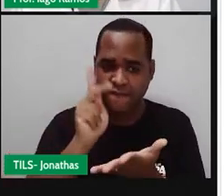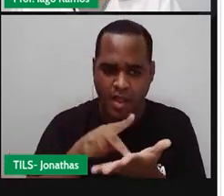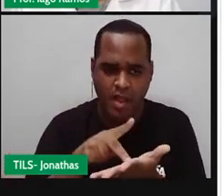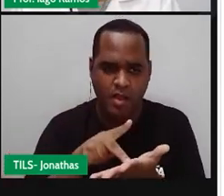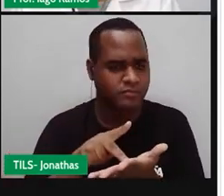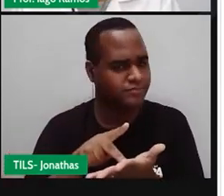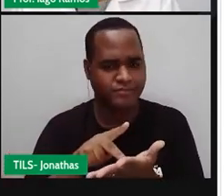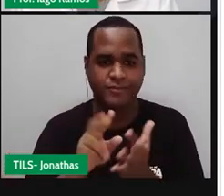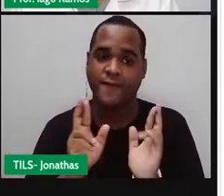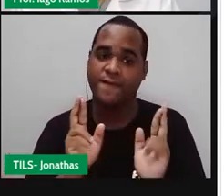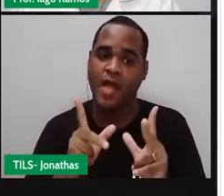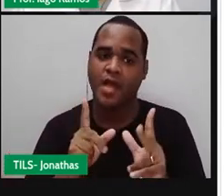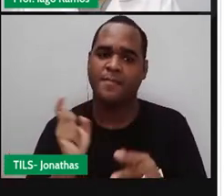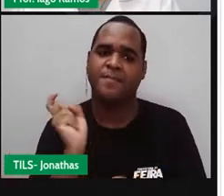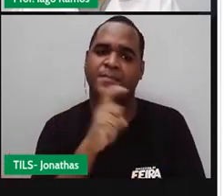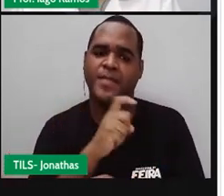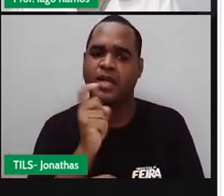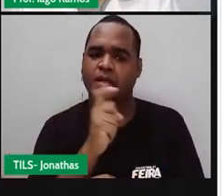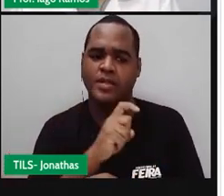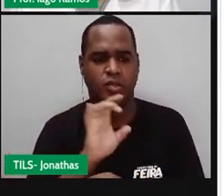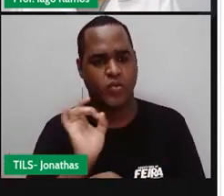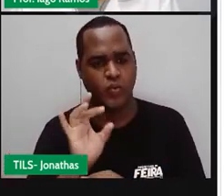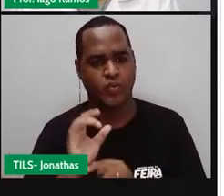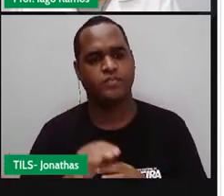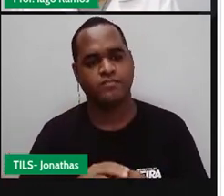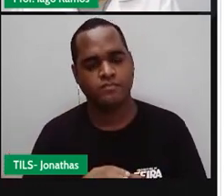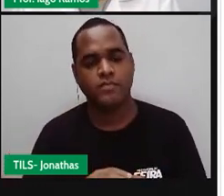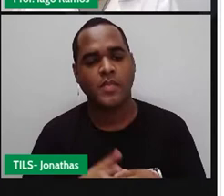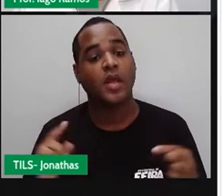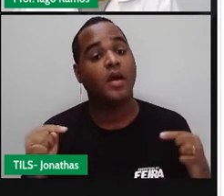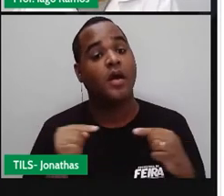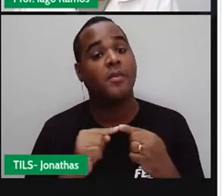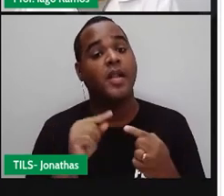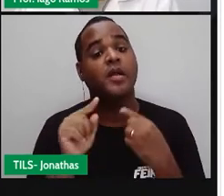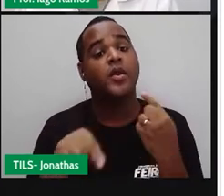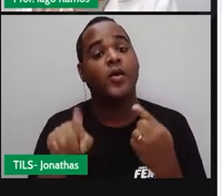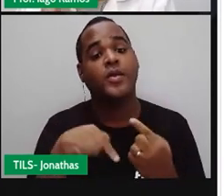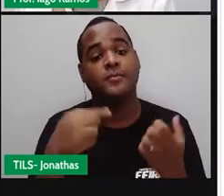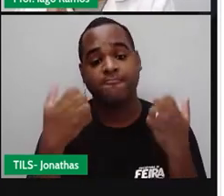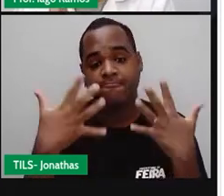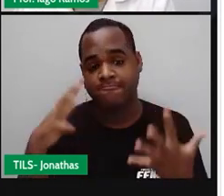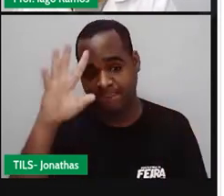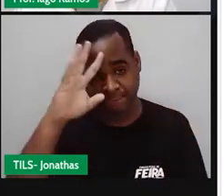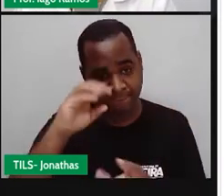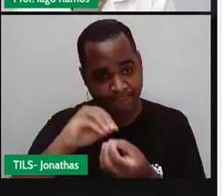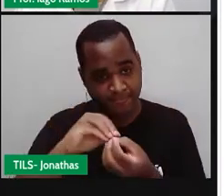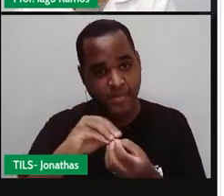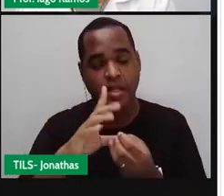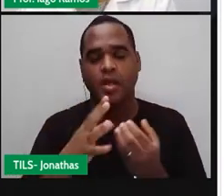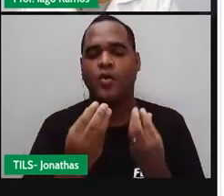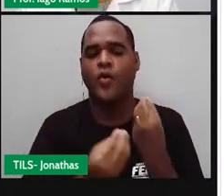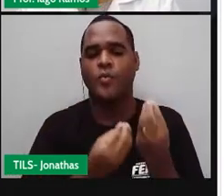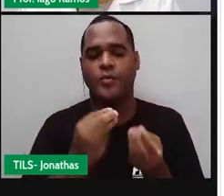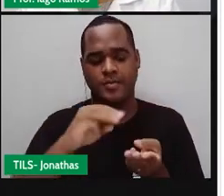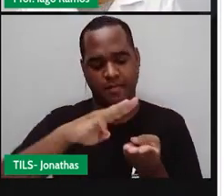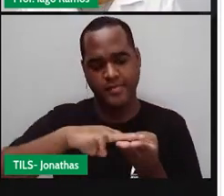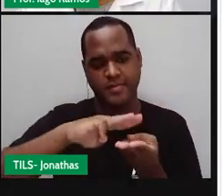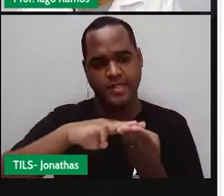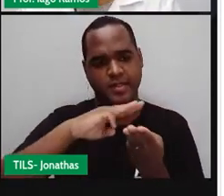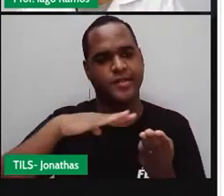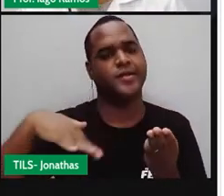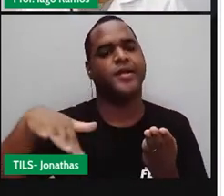mas essas situações hipotéticas também nos ajudam a compreender como as coisas em matemática pode